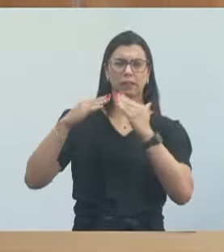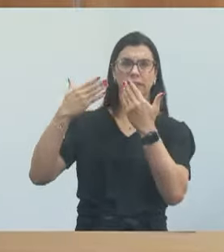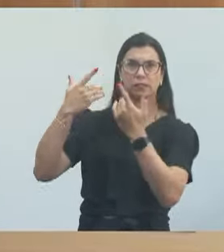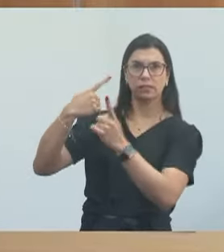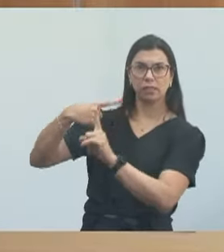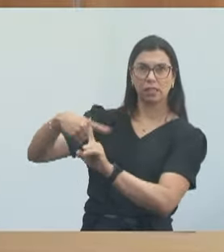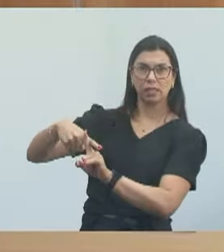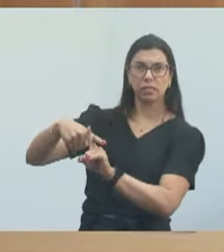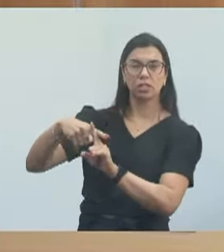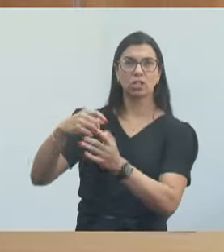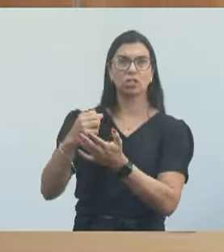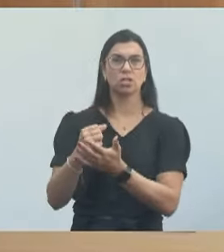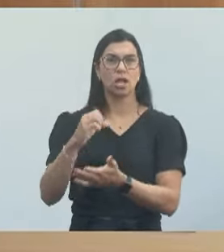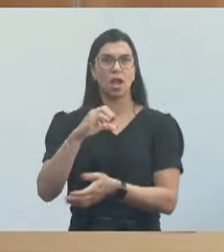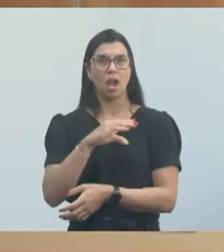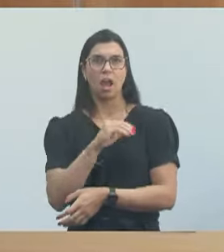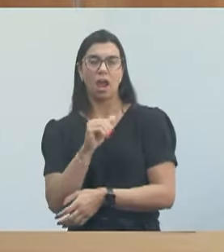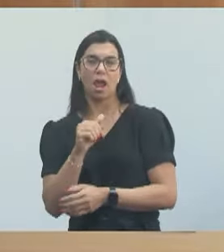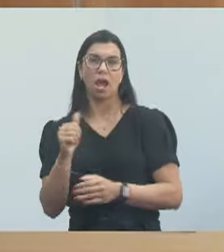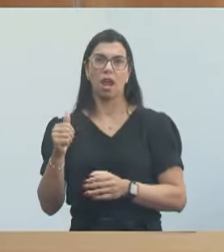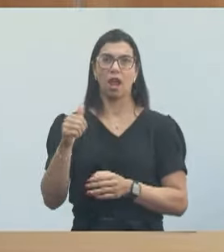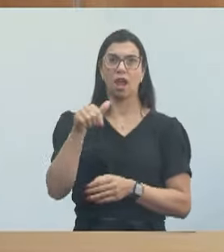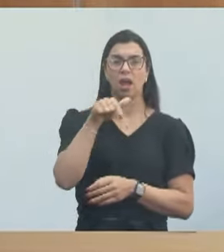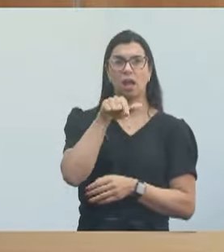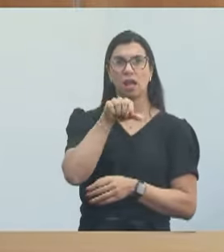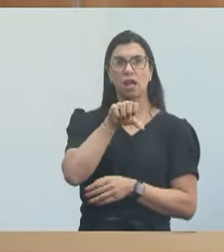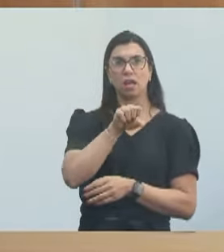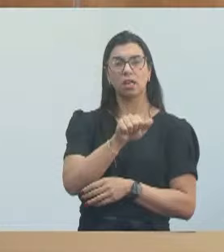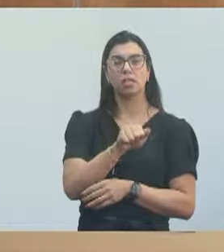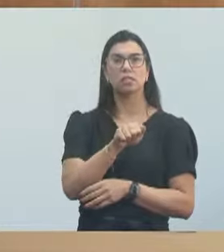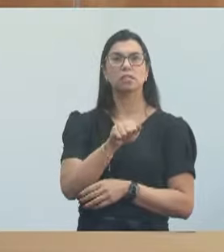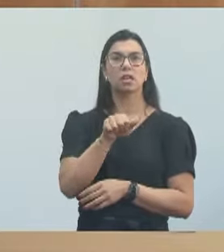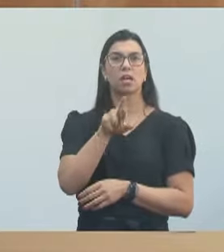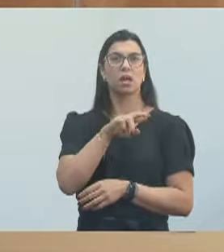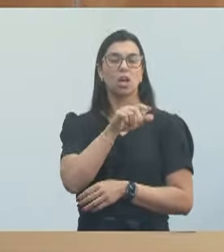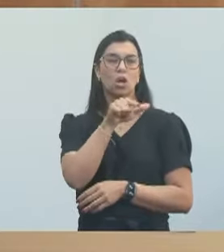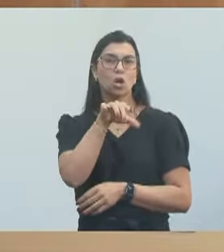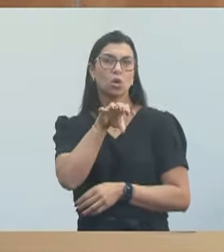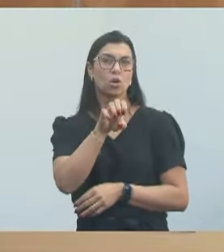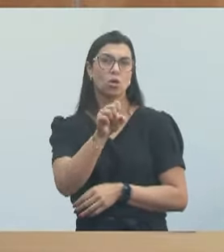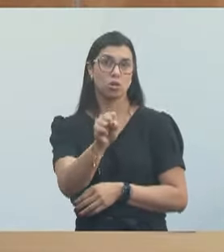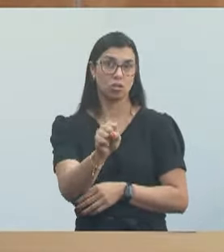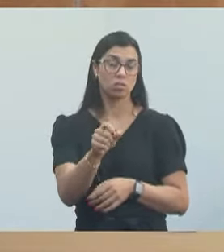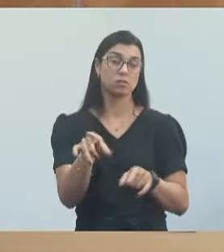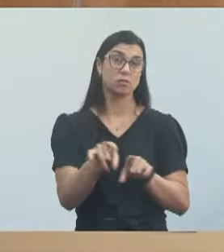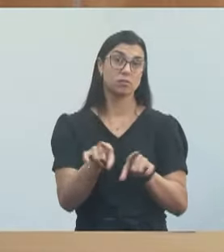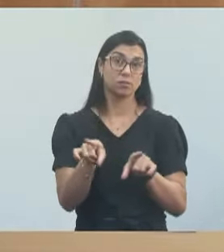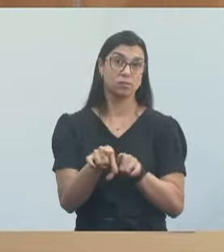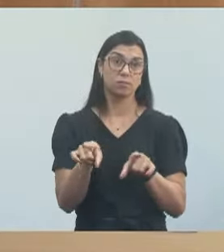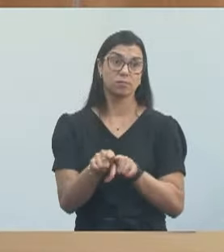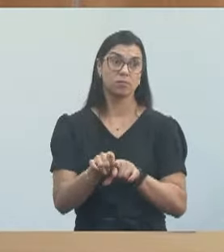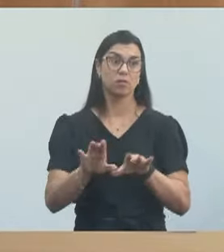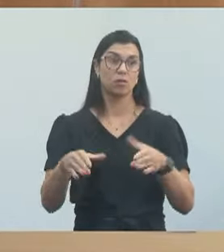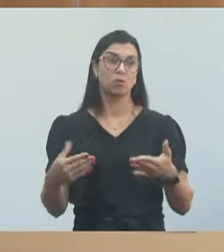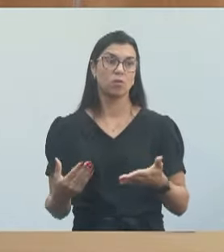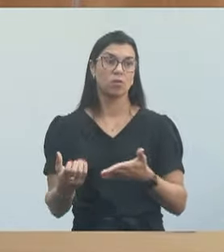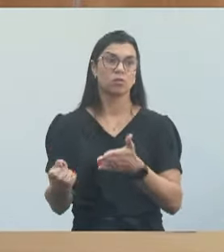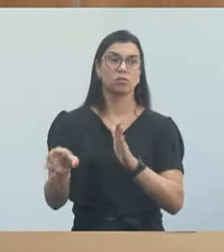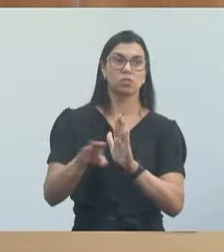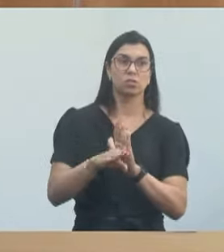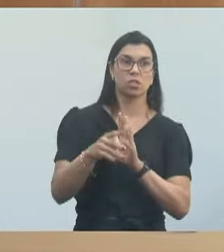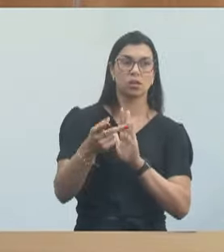casarões. Jacareí é histórico por si próprio. Então, quando vê um projeto desse que